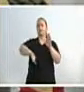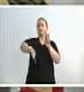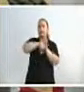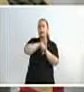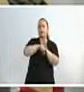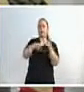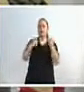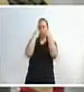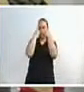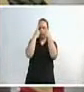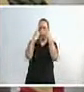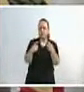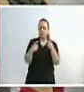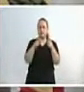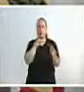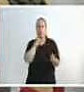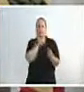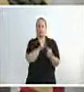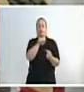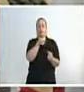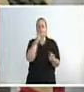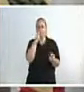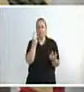sexual contra criança,